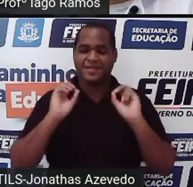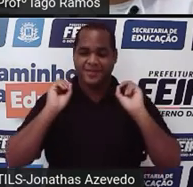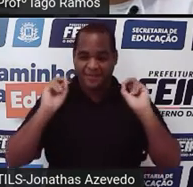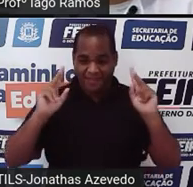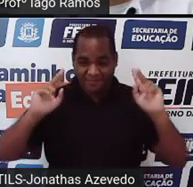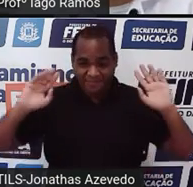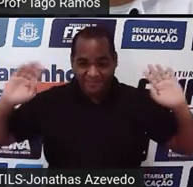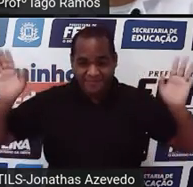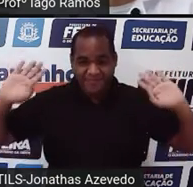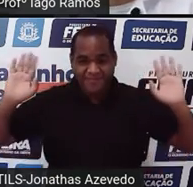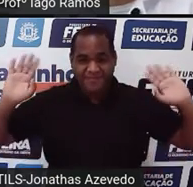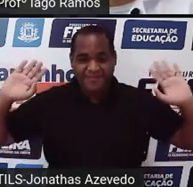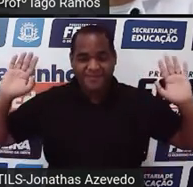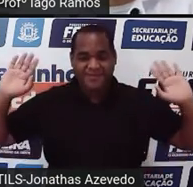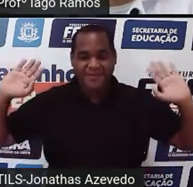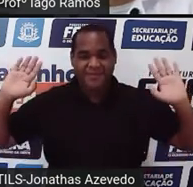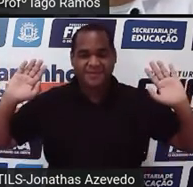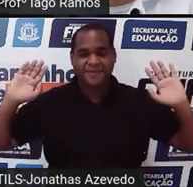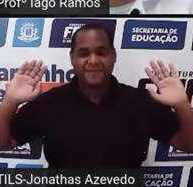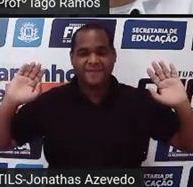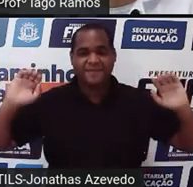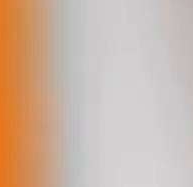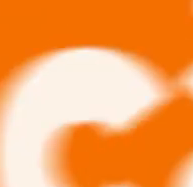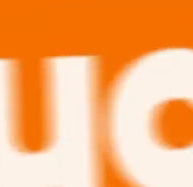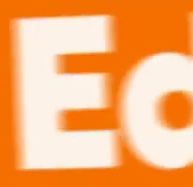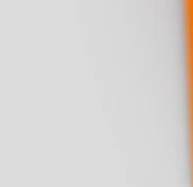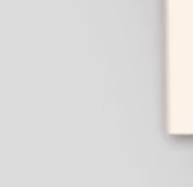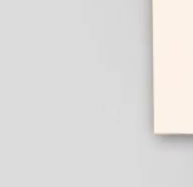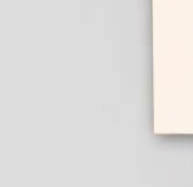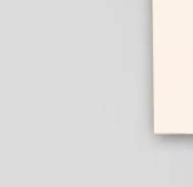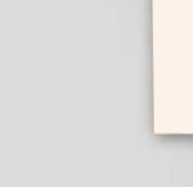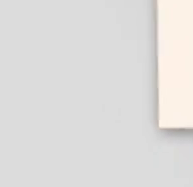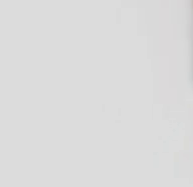até a próxima valeu bye bye E aí